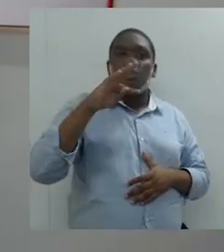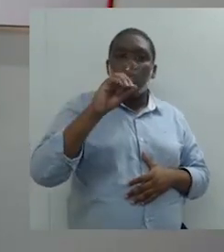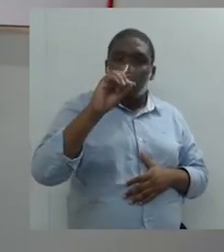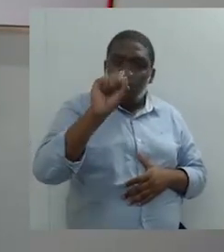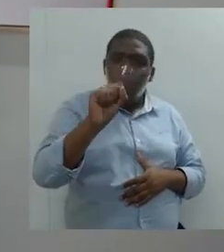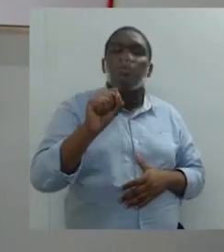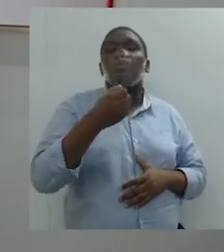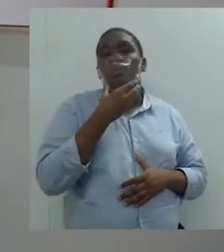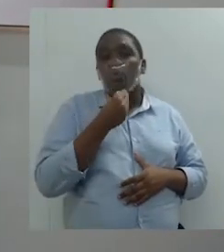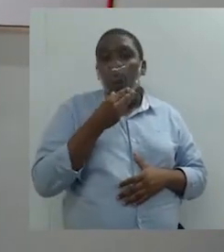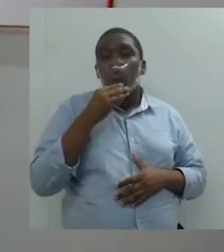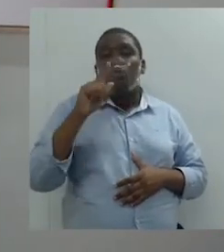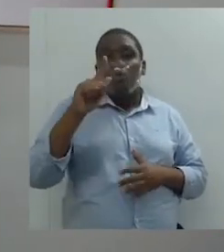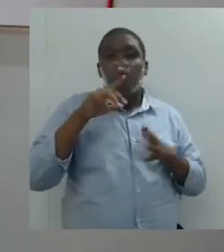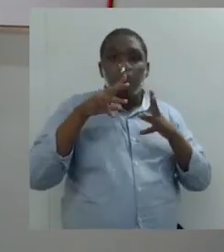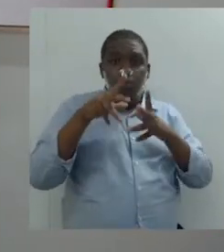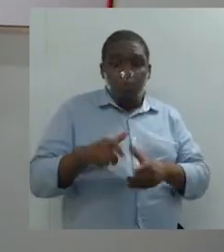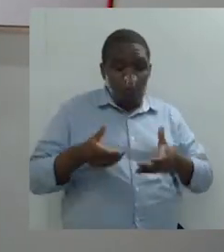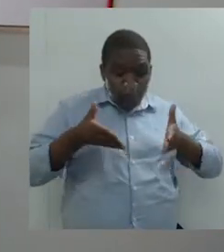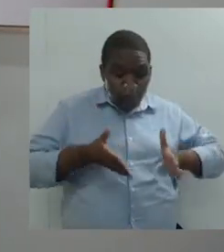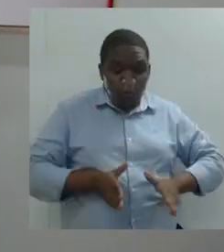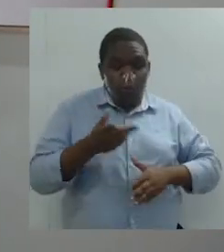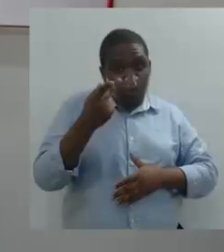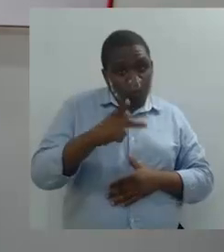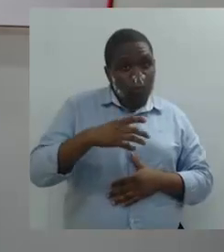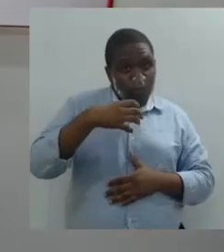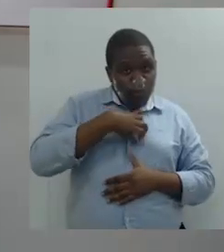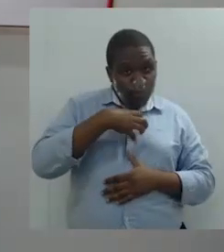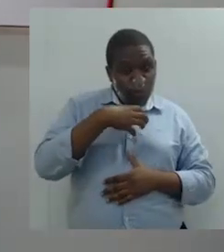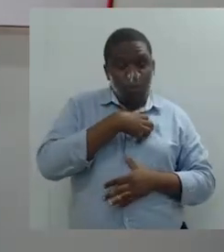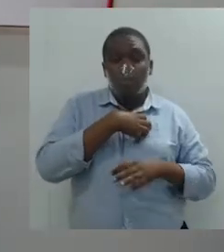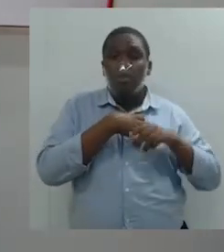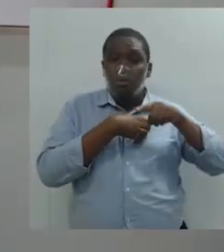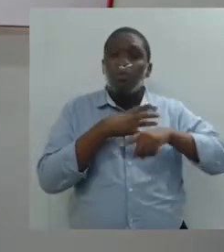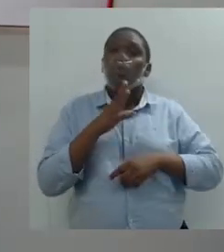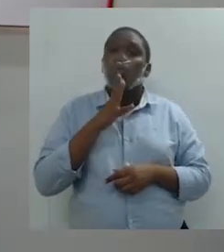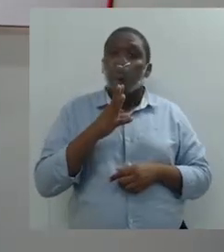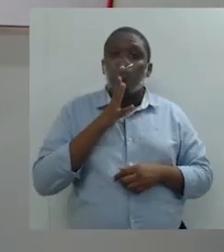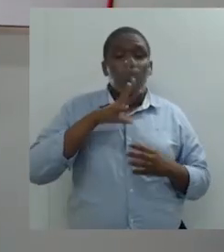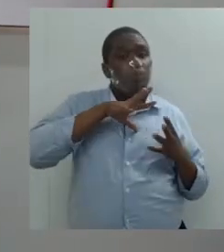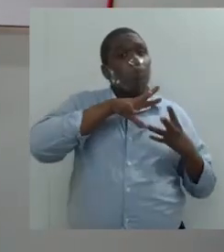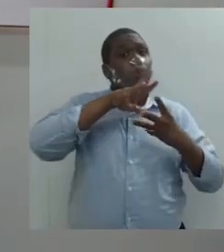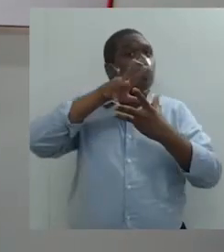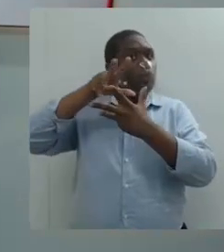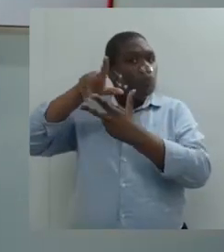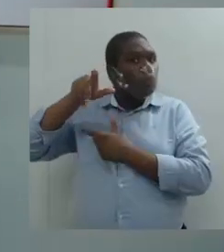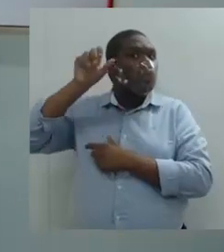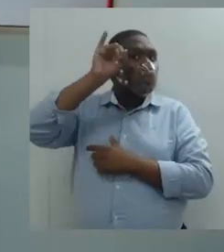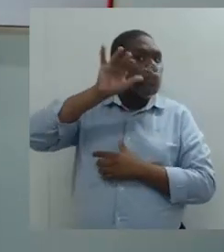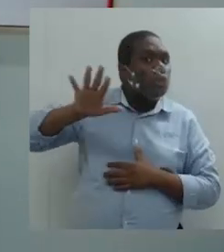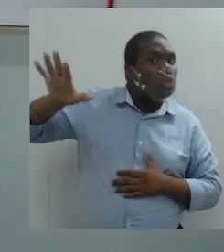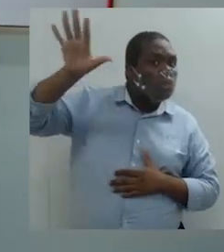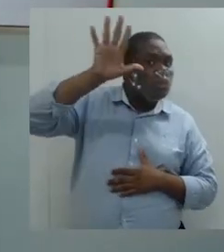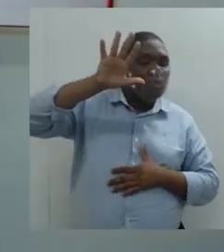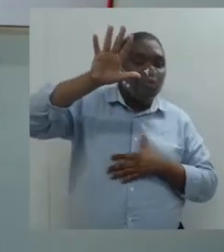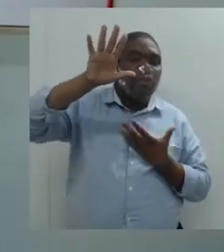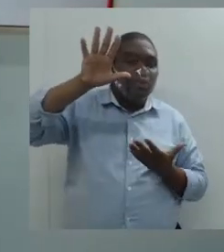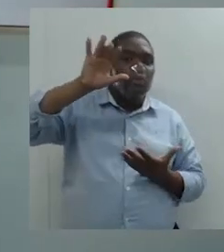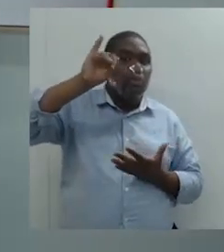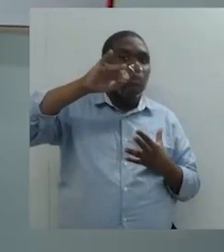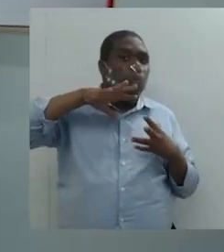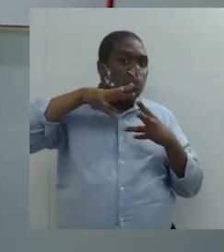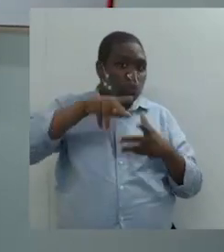conhecido, um geógrafo baiano, que foi conhecido internacionalmente, ele vai nos ajudar